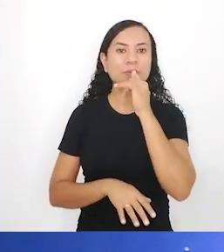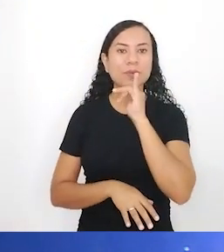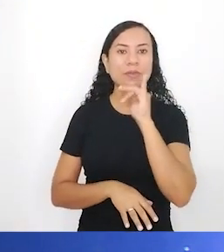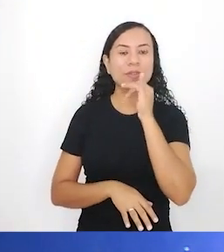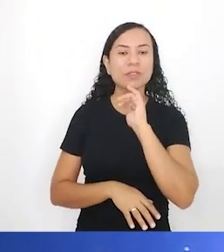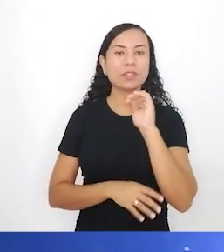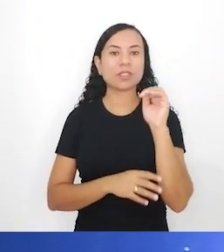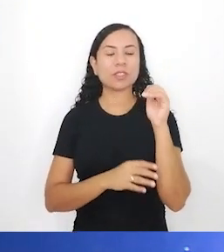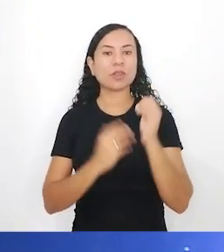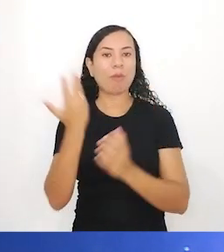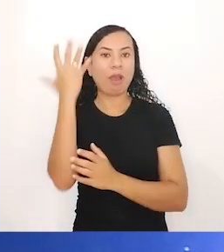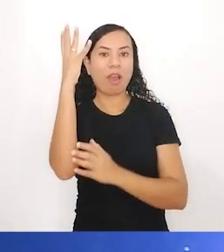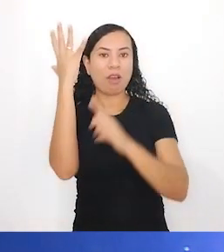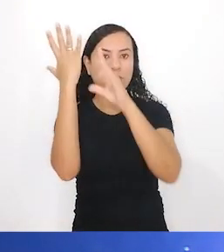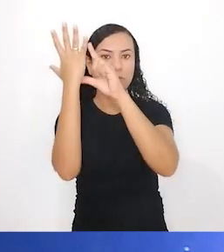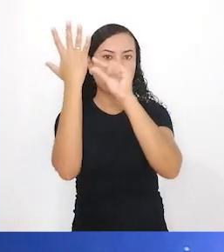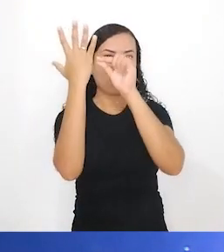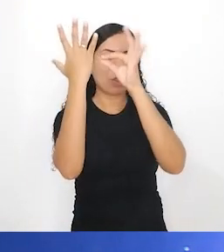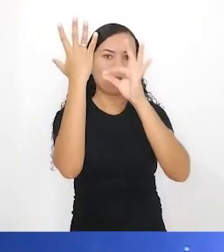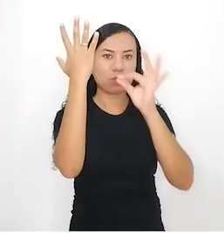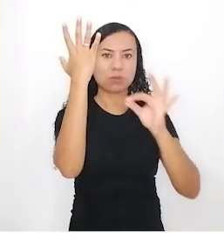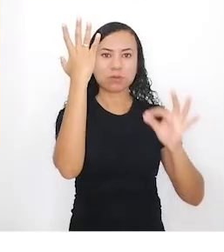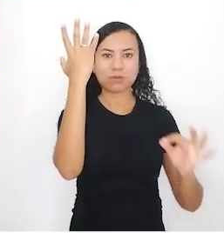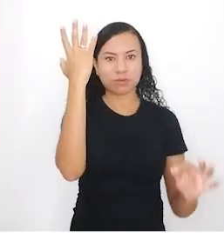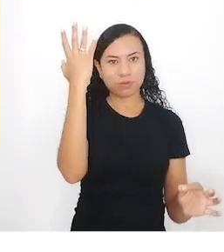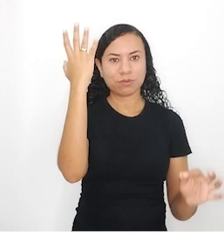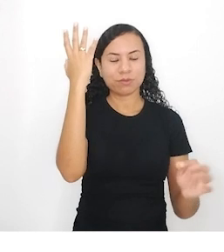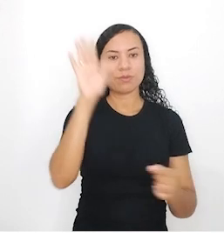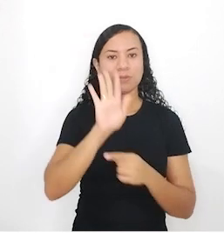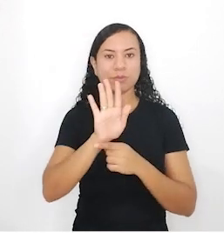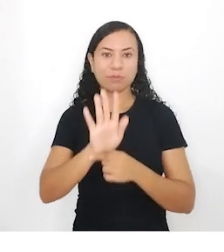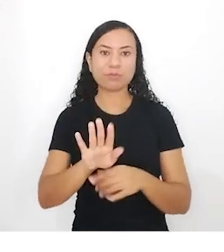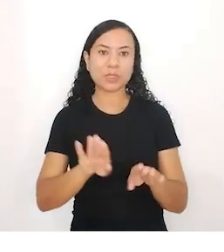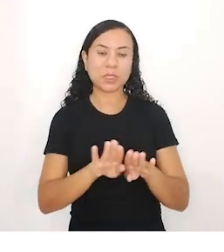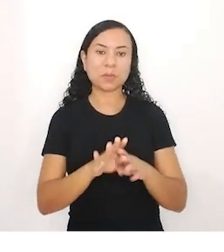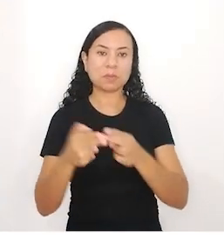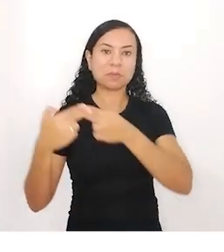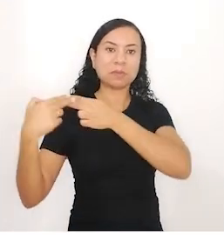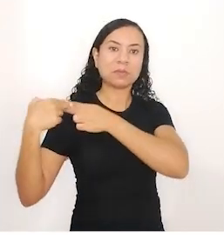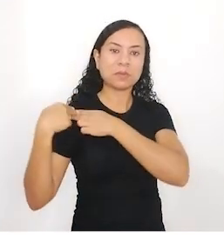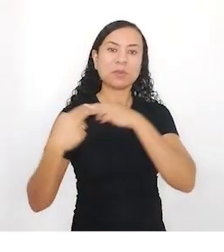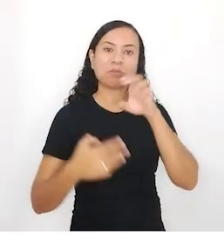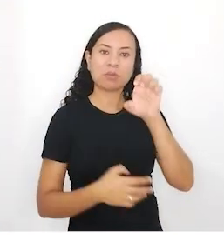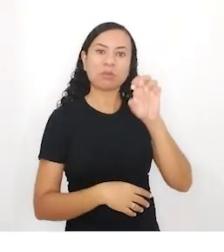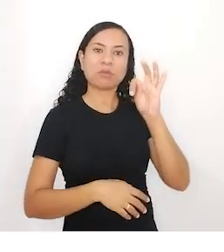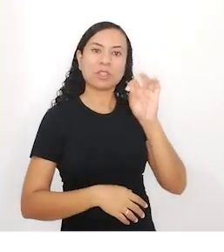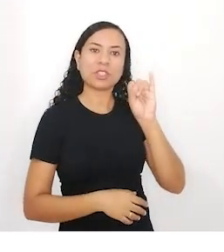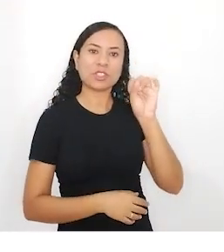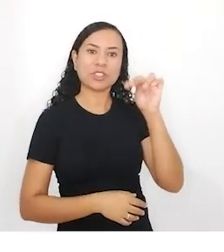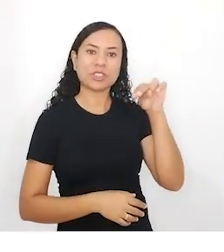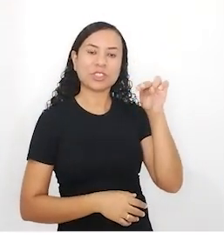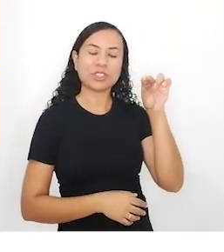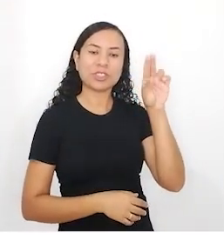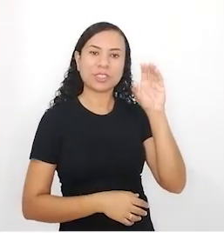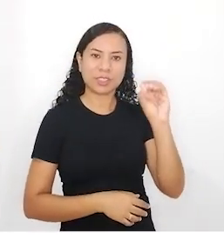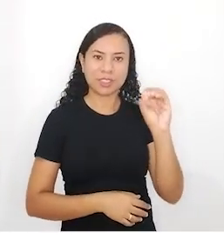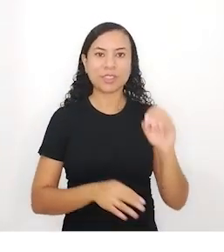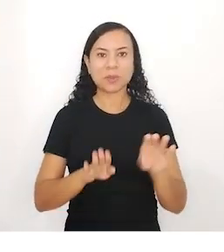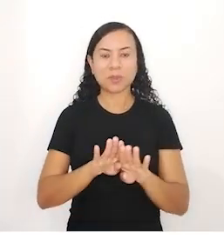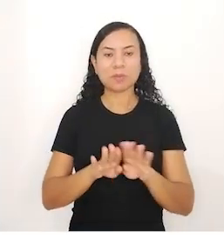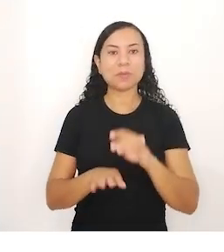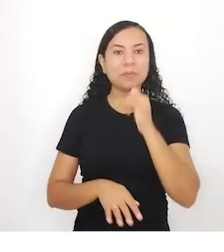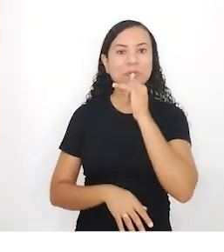etileno na promoção da queda das folhas. Por ser um gás, o etileno tem a sua atuação inibida pela